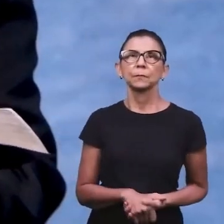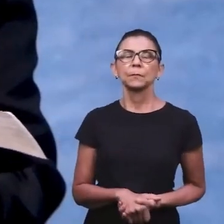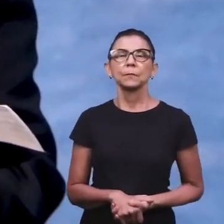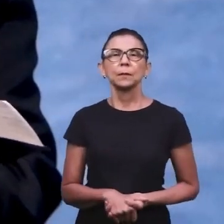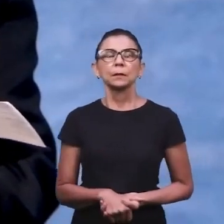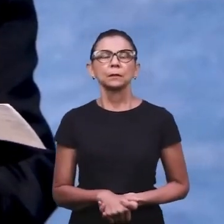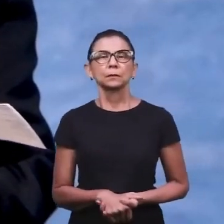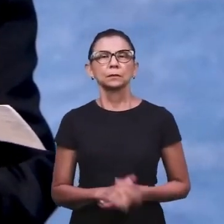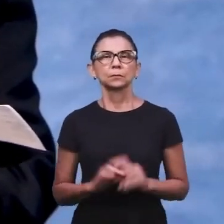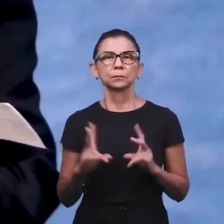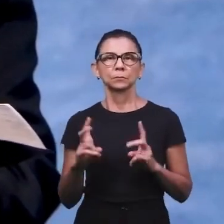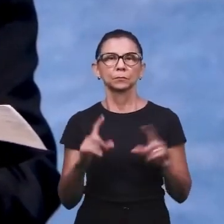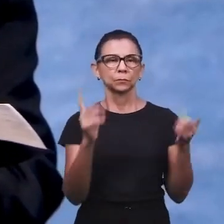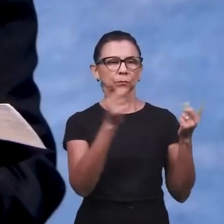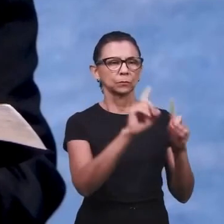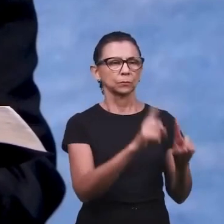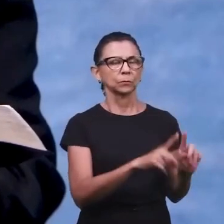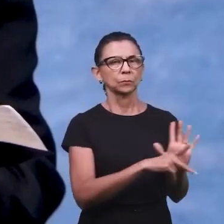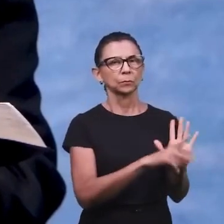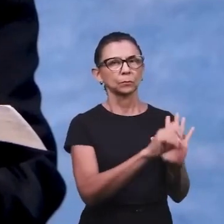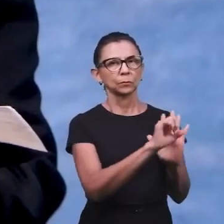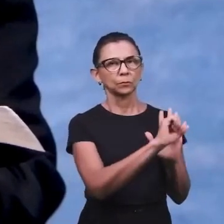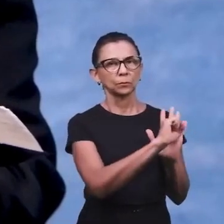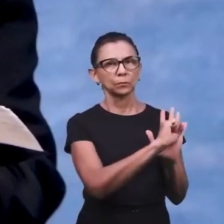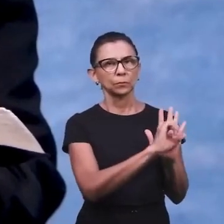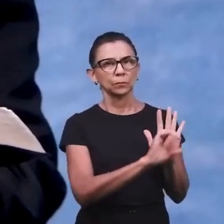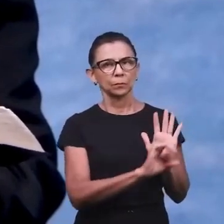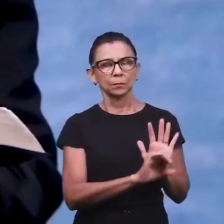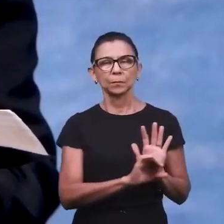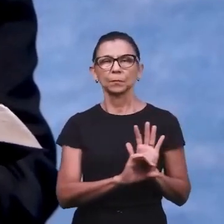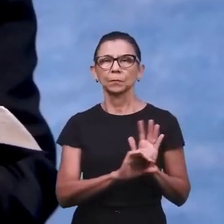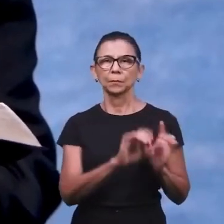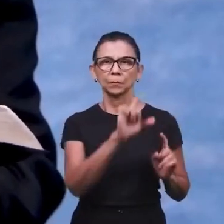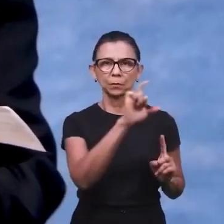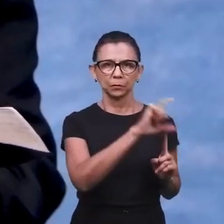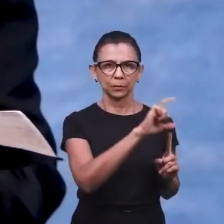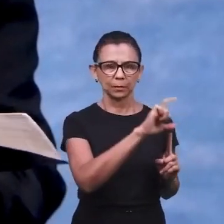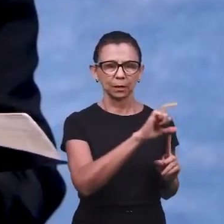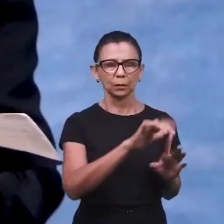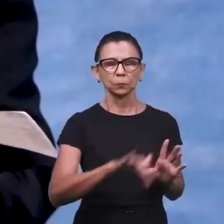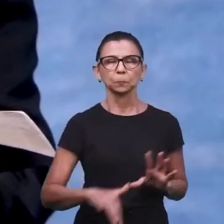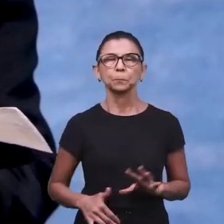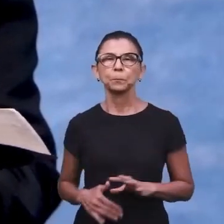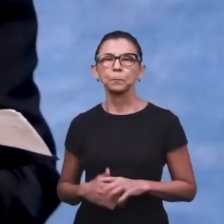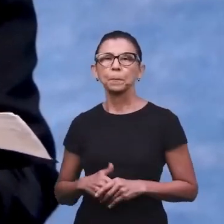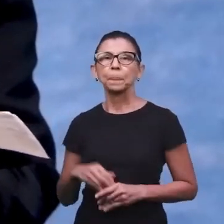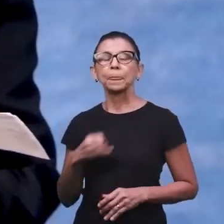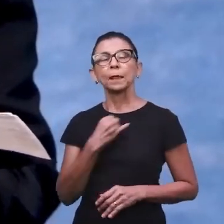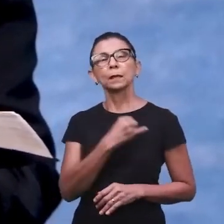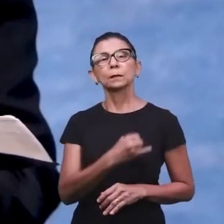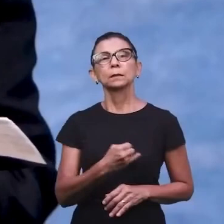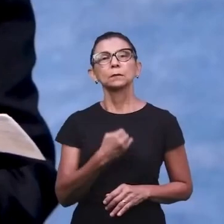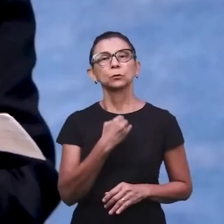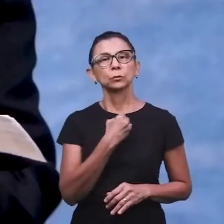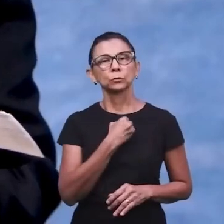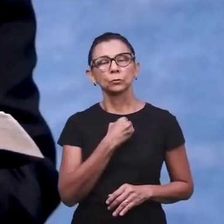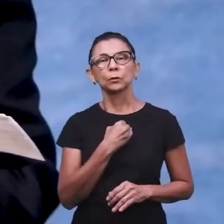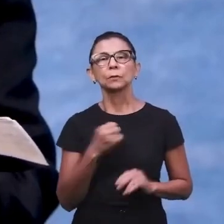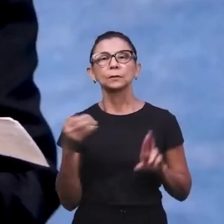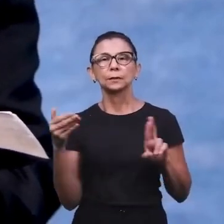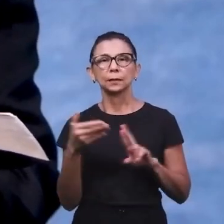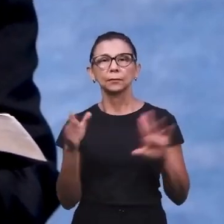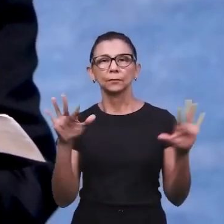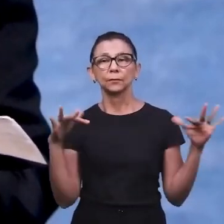século a palavra do apóstolo João ela tem um direcionamento muito especial eh a aqueles que compõem a família os